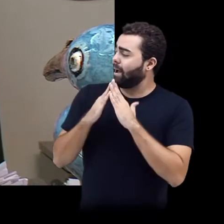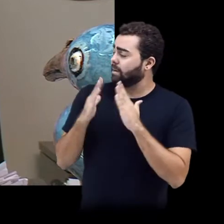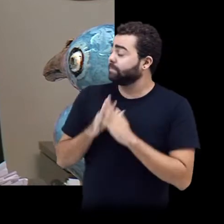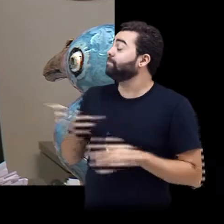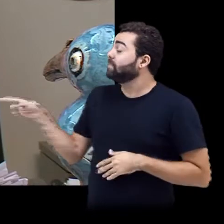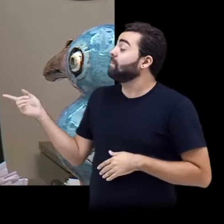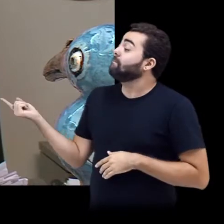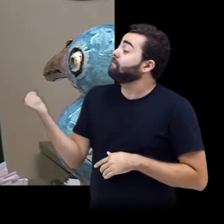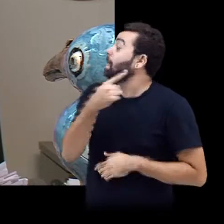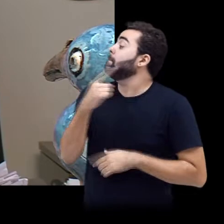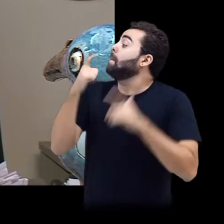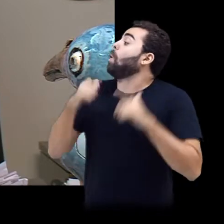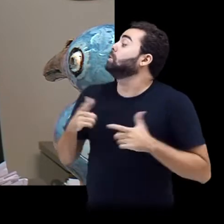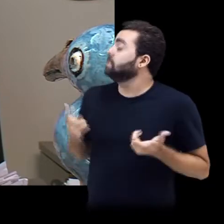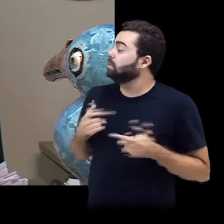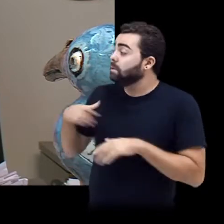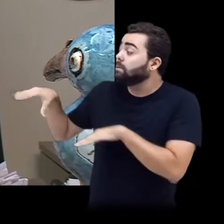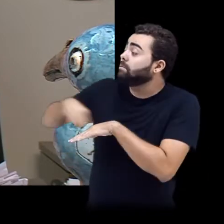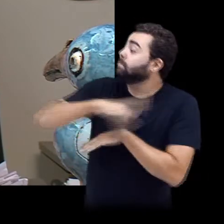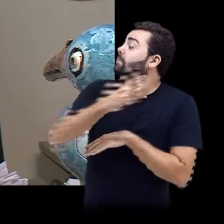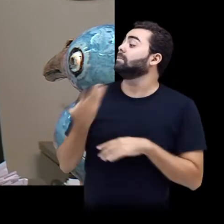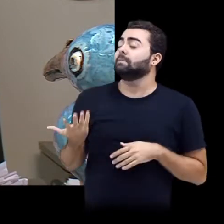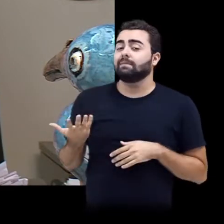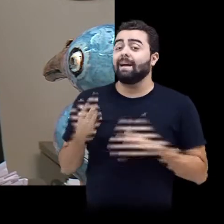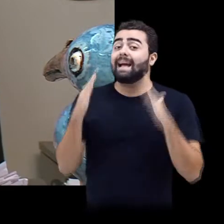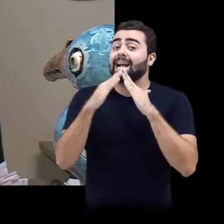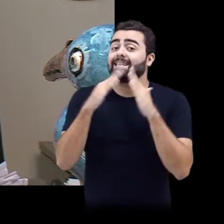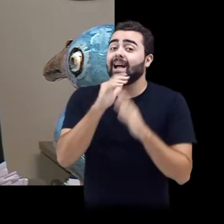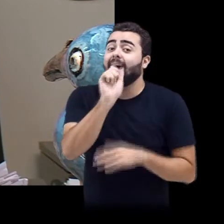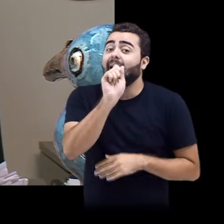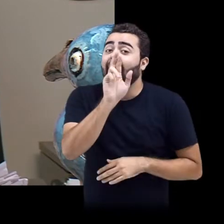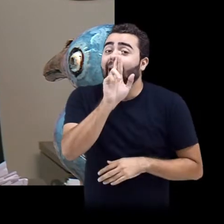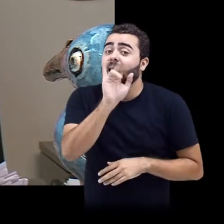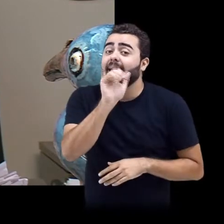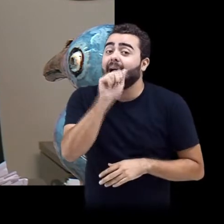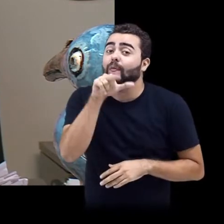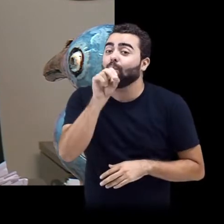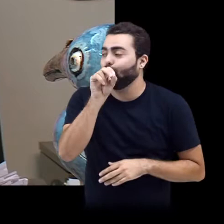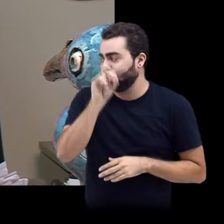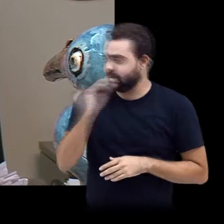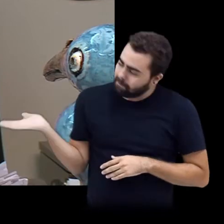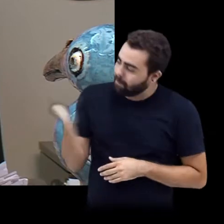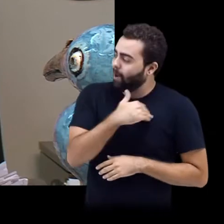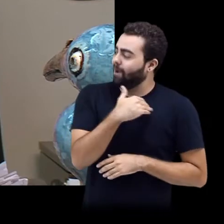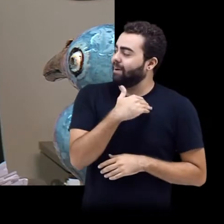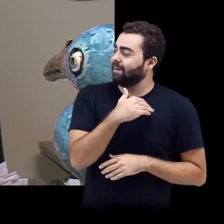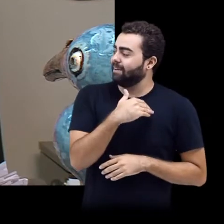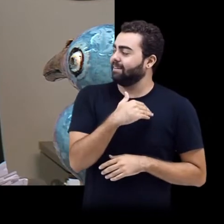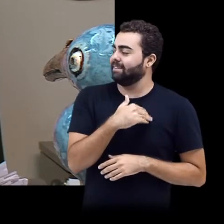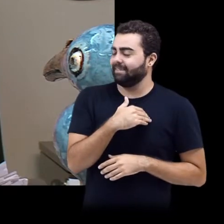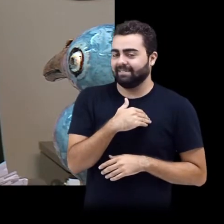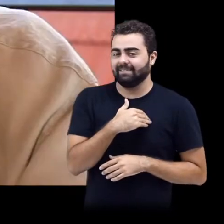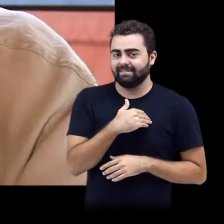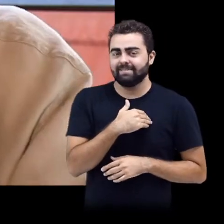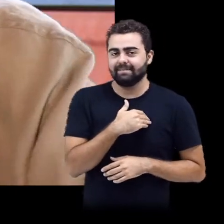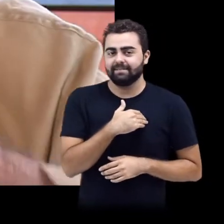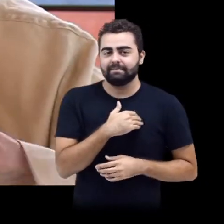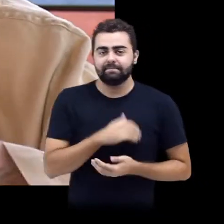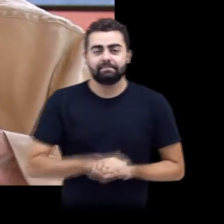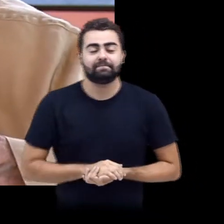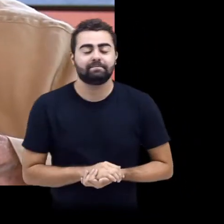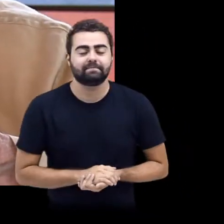adivinhe para onde você vai. Ele não tinha a mínima noção. Aí ele disse: você vai para cá de Ariano. Eu